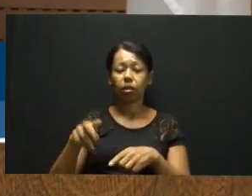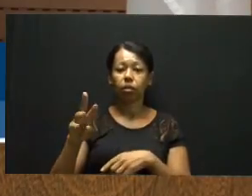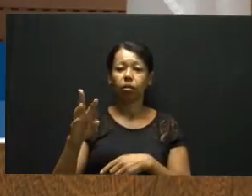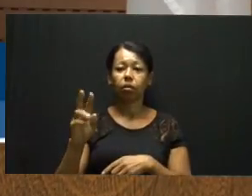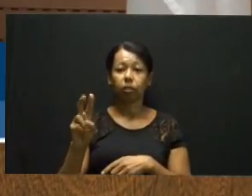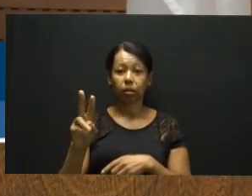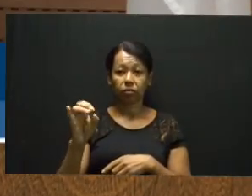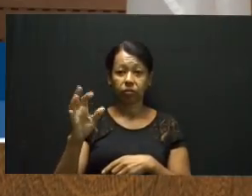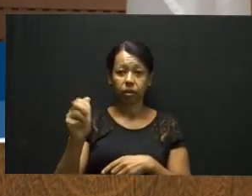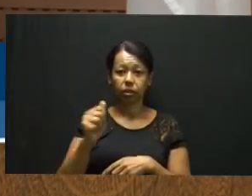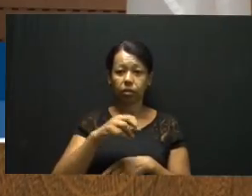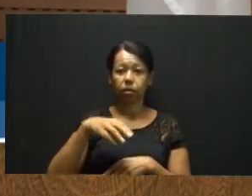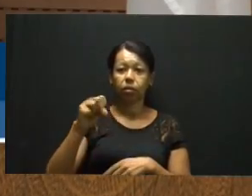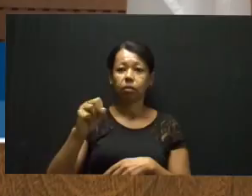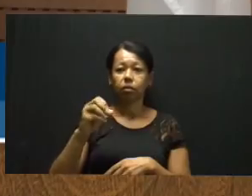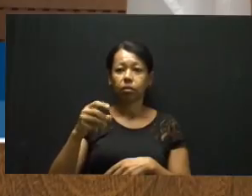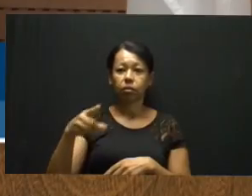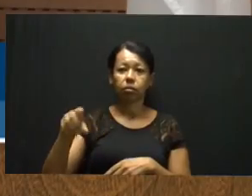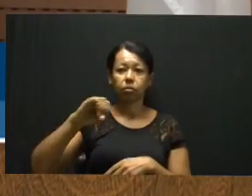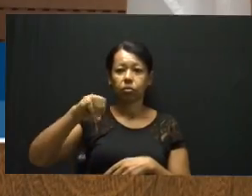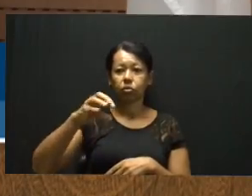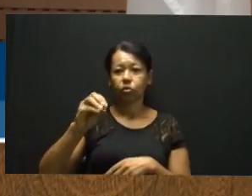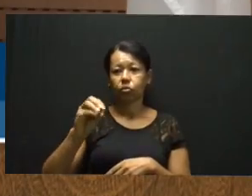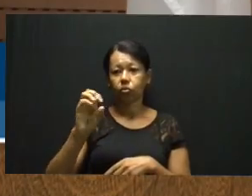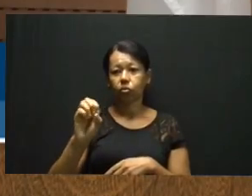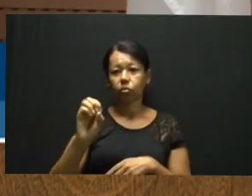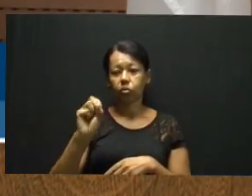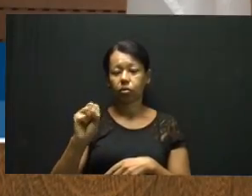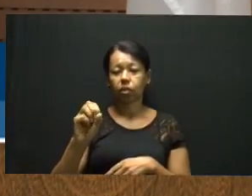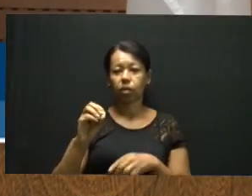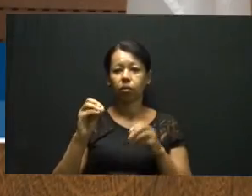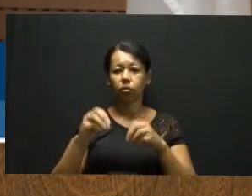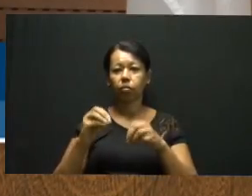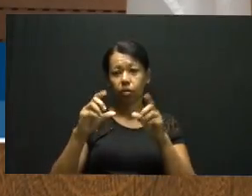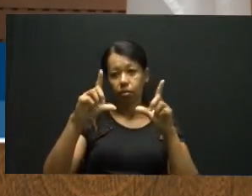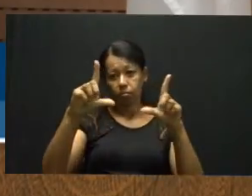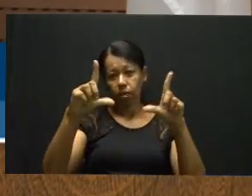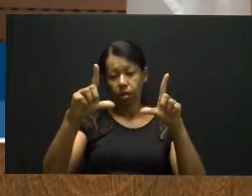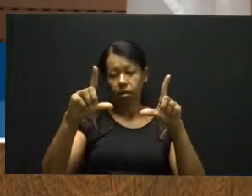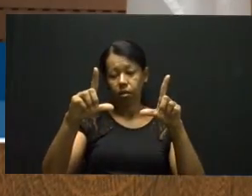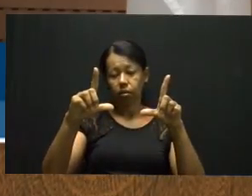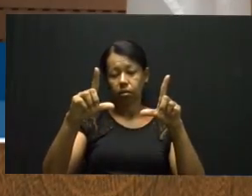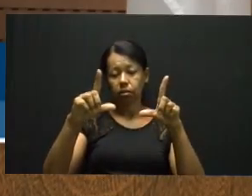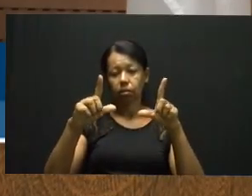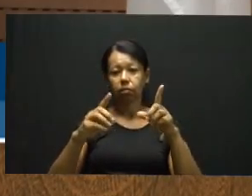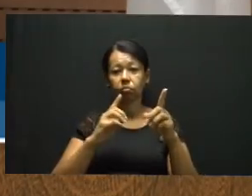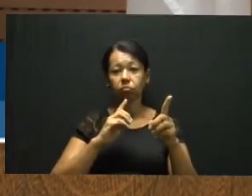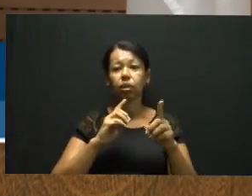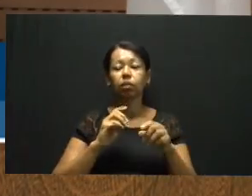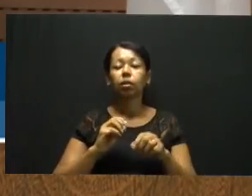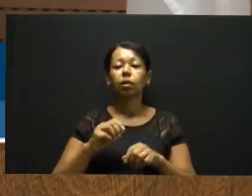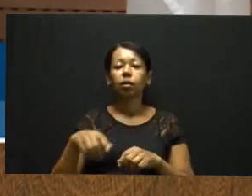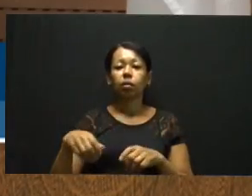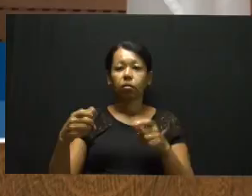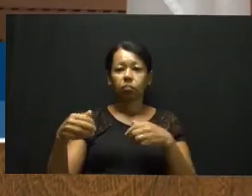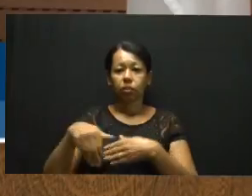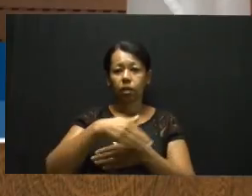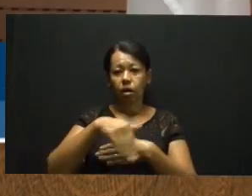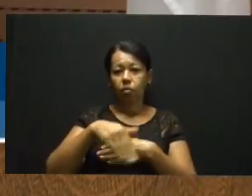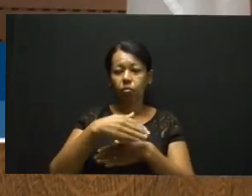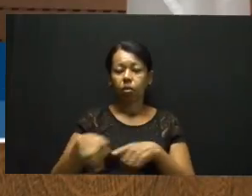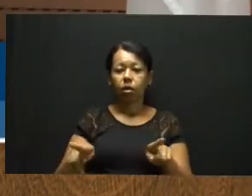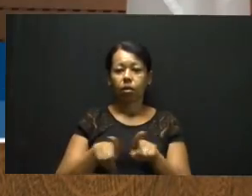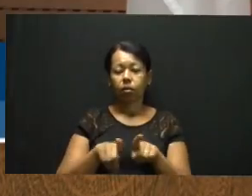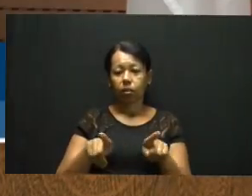José. Caminhe-se. Implantação de placas de trânsito na Avenida Tancredo de Almeida Neves. Caminhe-se.